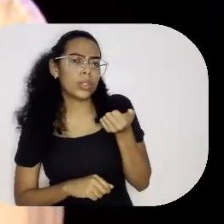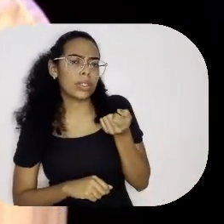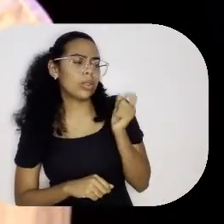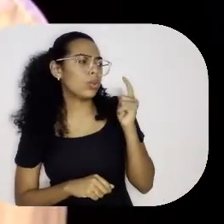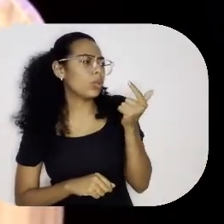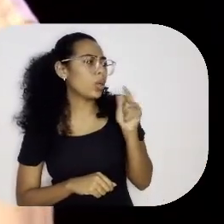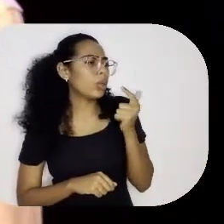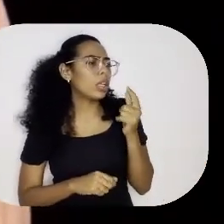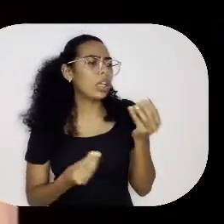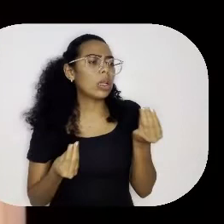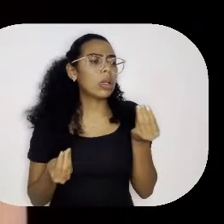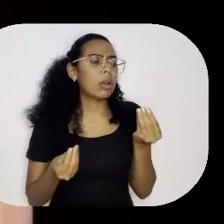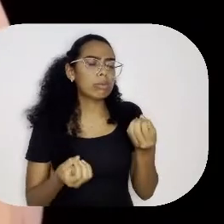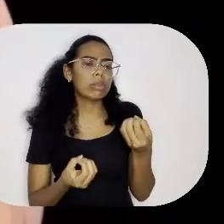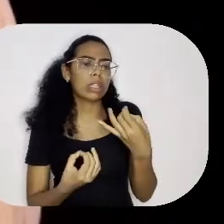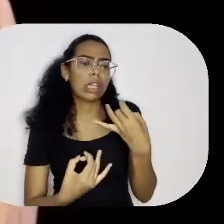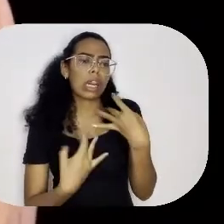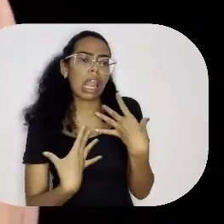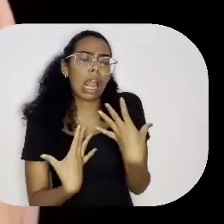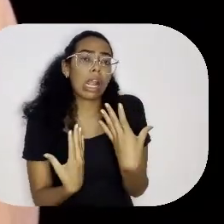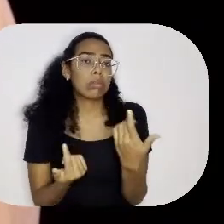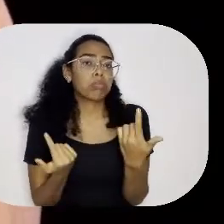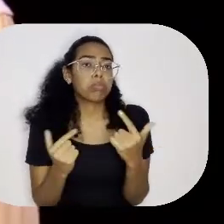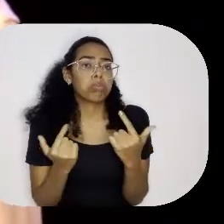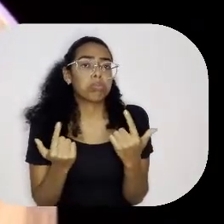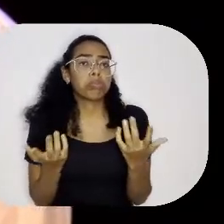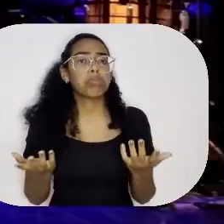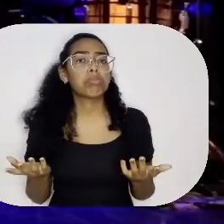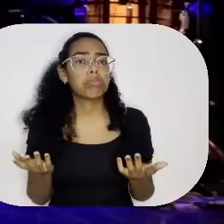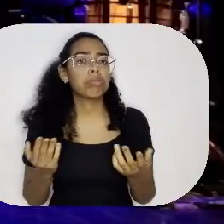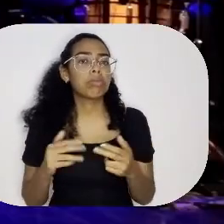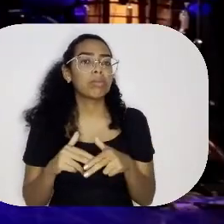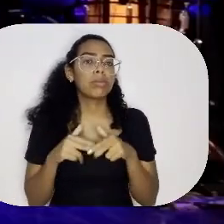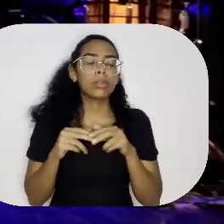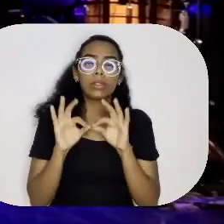Quase não ter o que deixar,